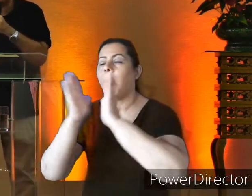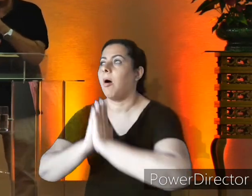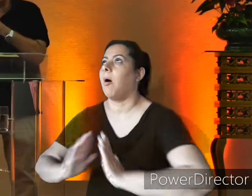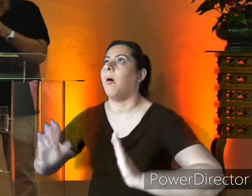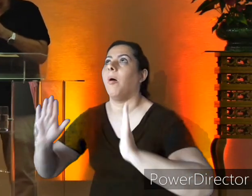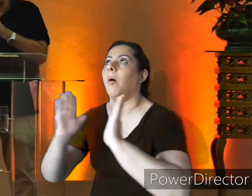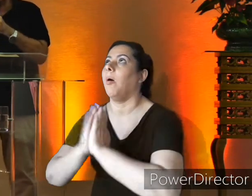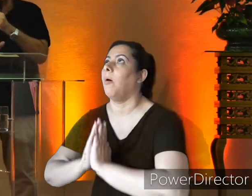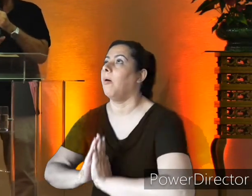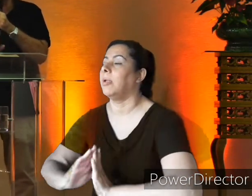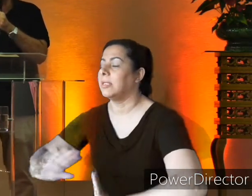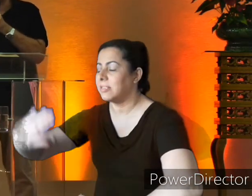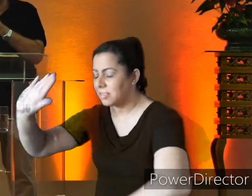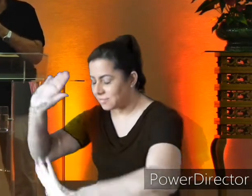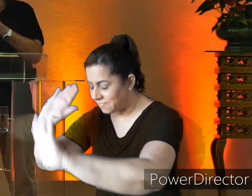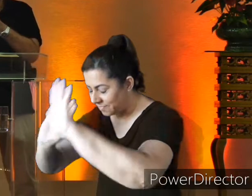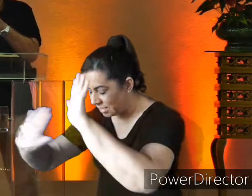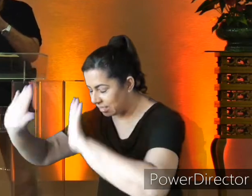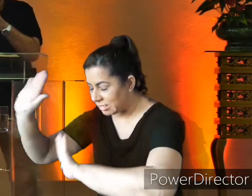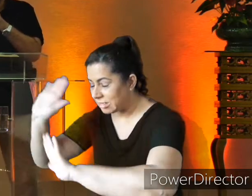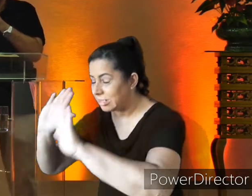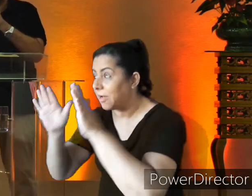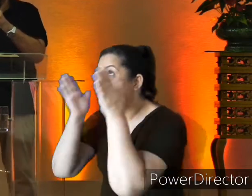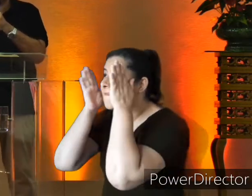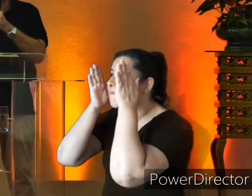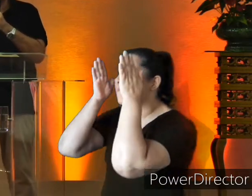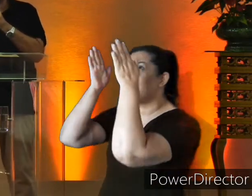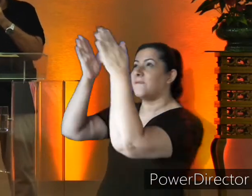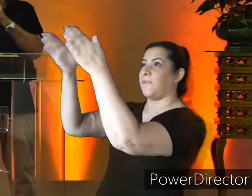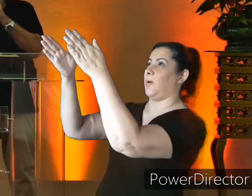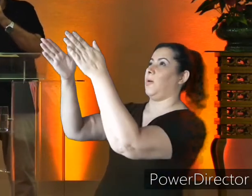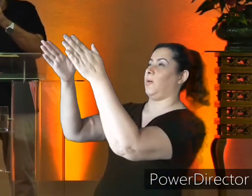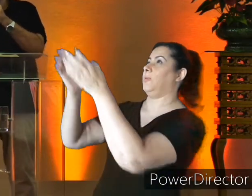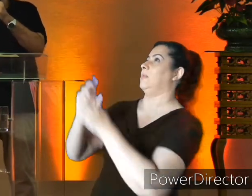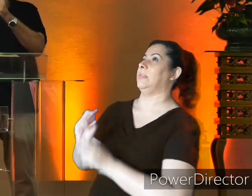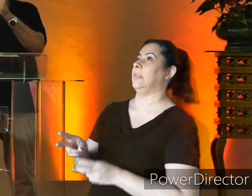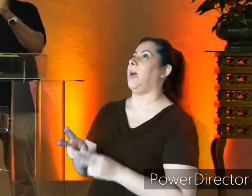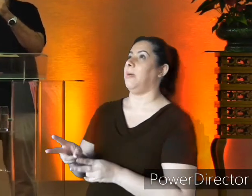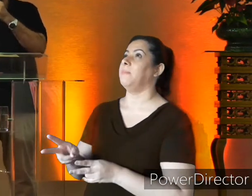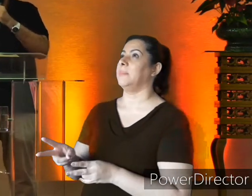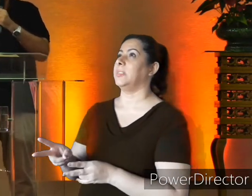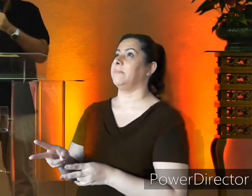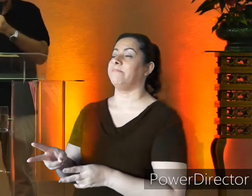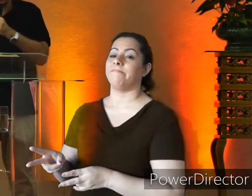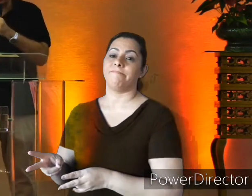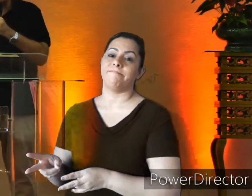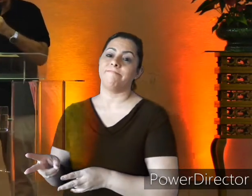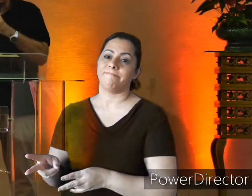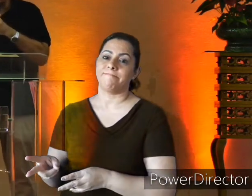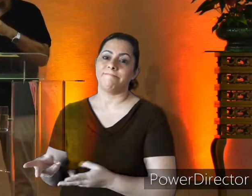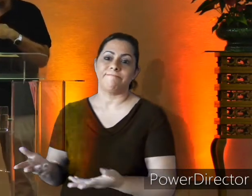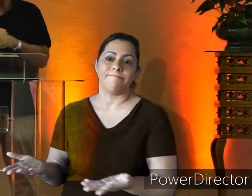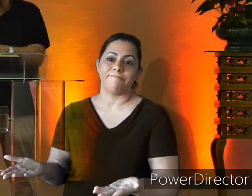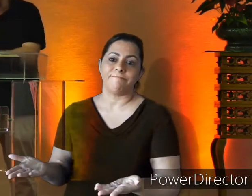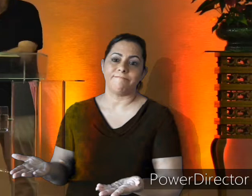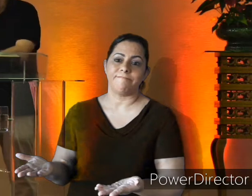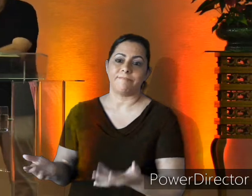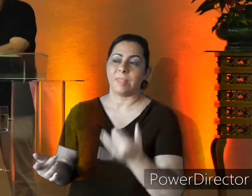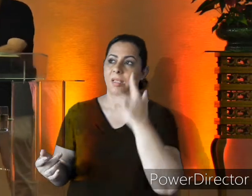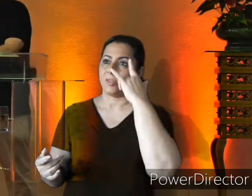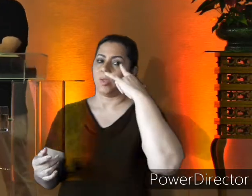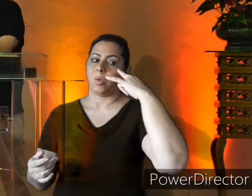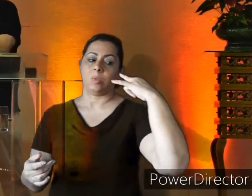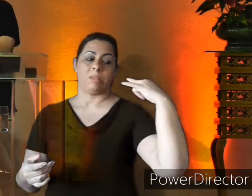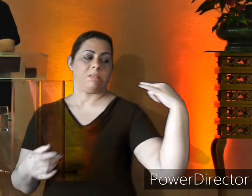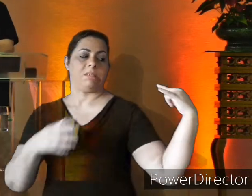nem para a esquerda, mas permanece no caminho, a vitória ela é certa. Você lembra do profeta